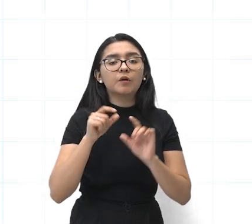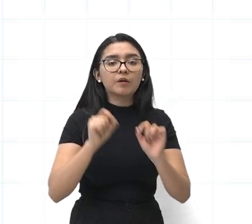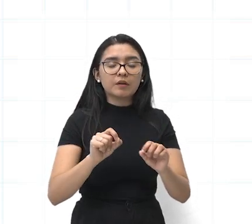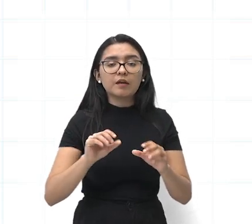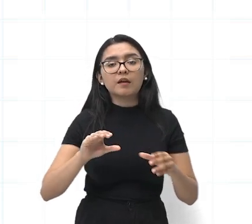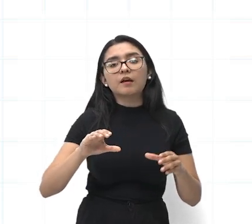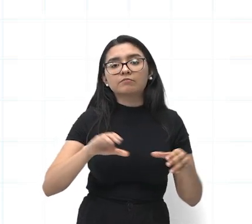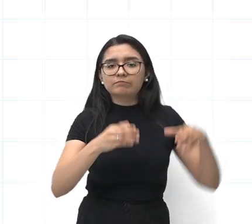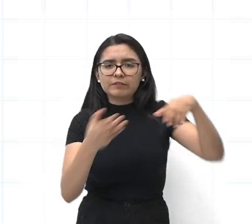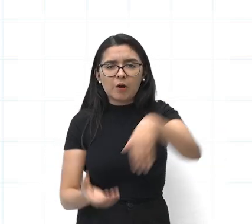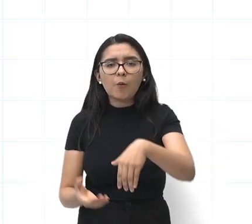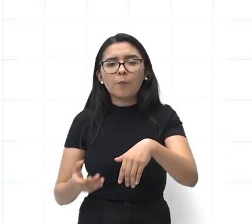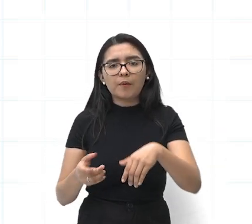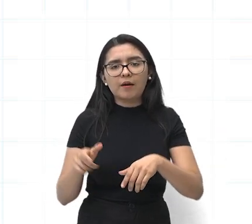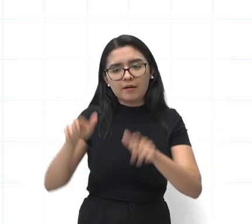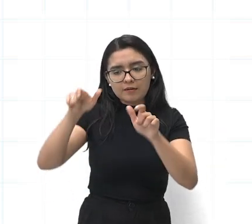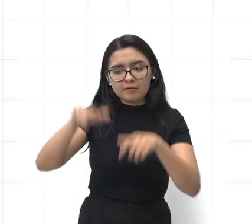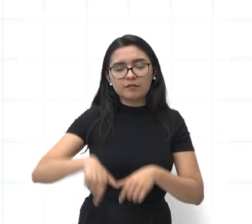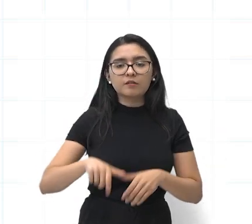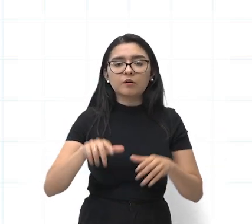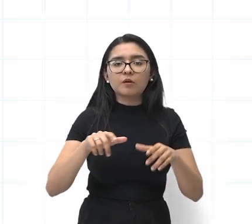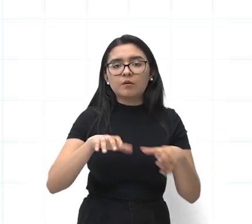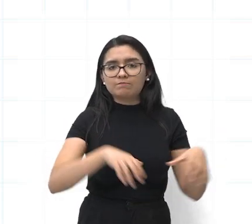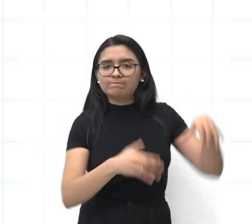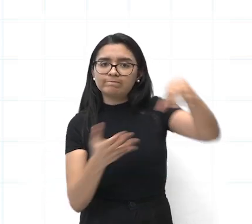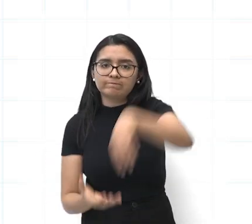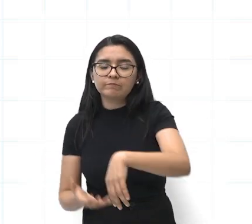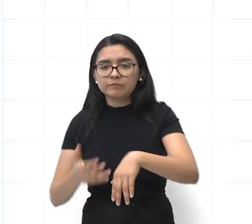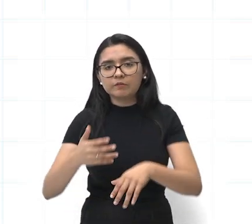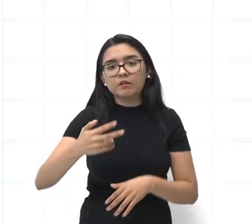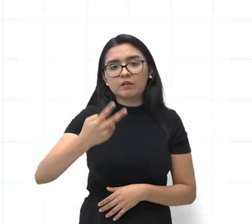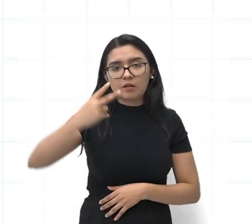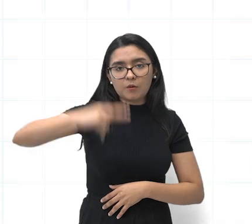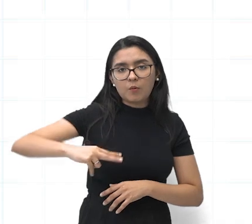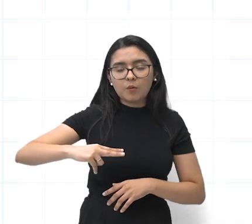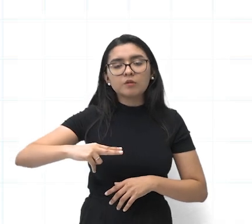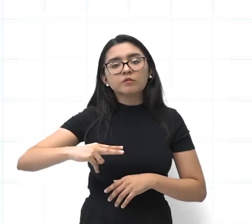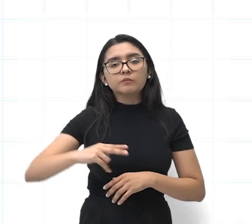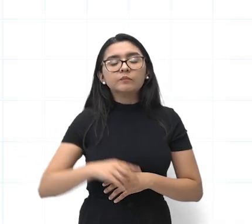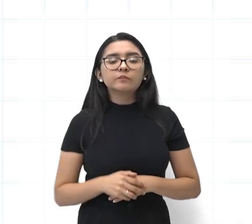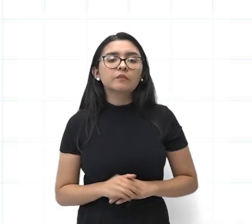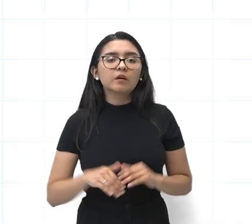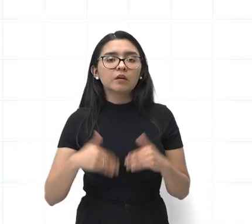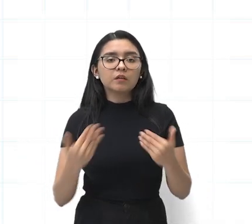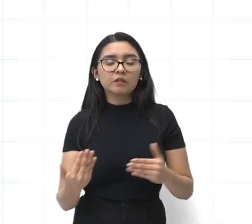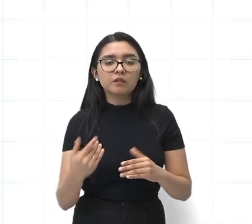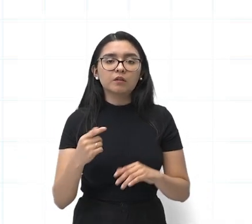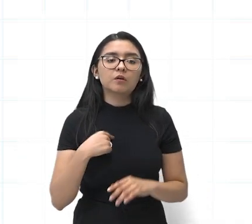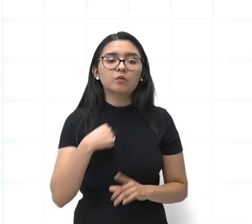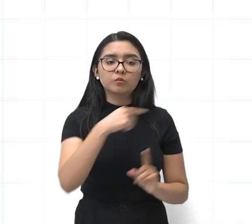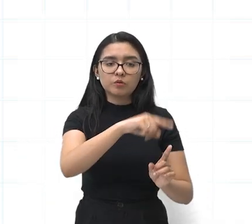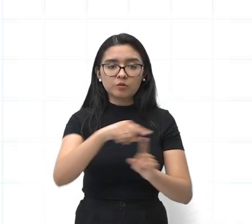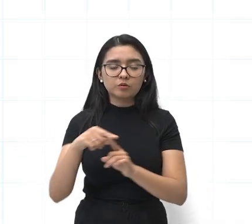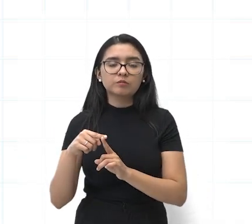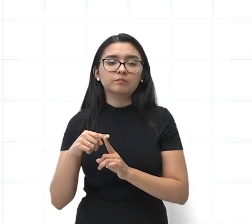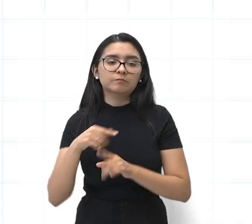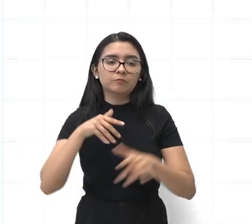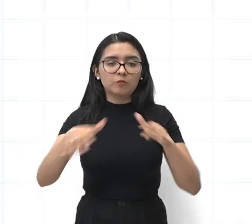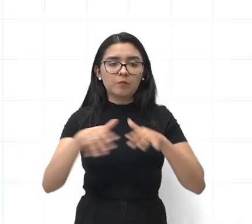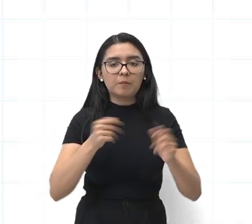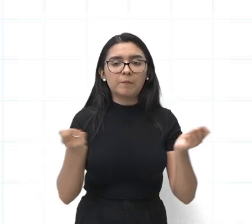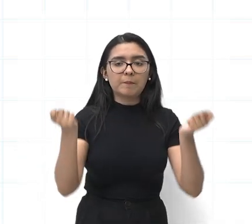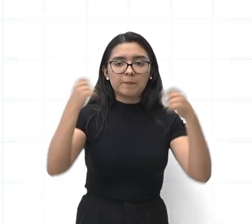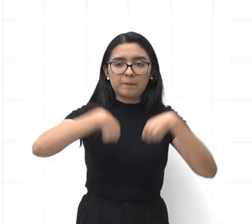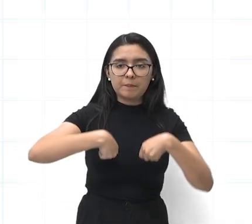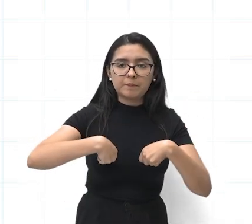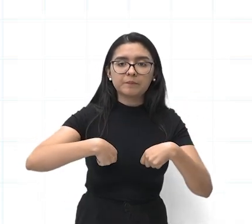a derrubada do oponente com as costas no solo e imobilizá-lo. As formas de golpes permitidas